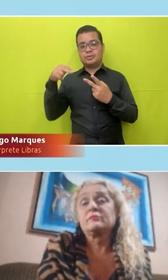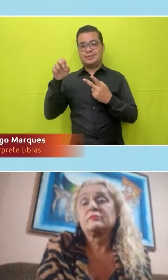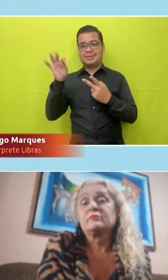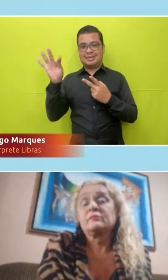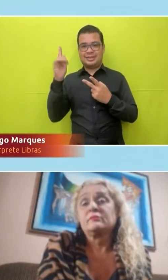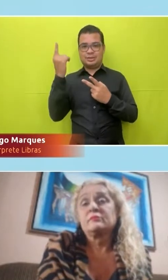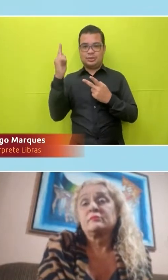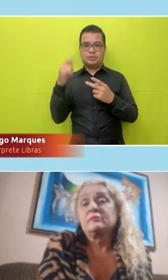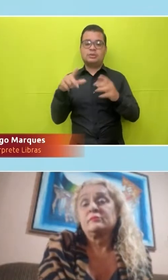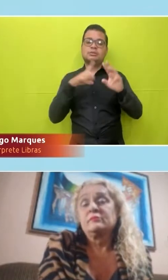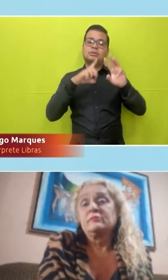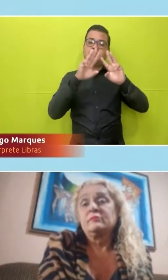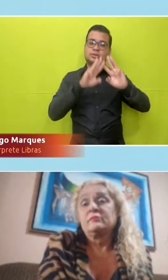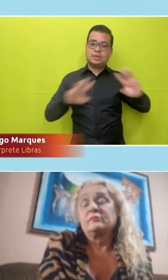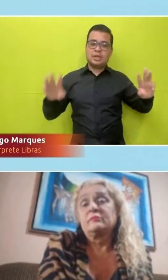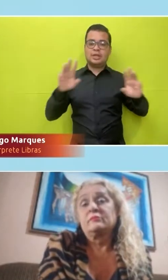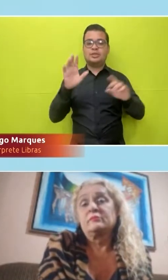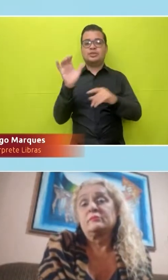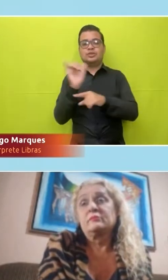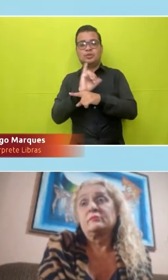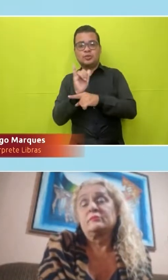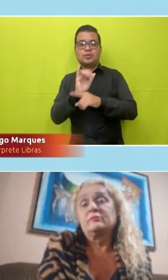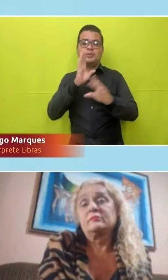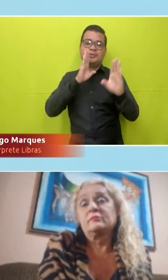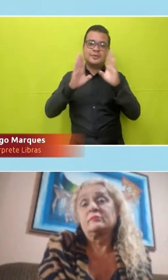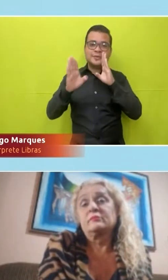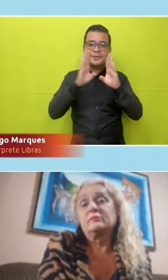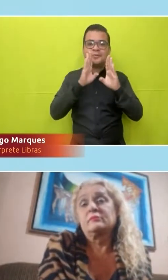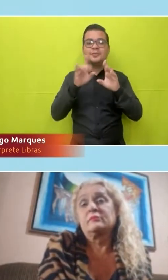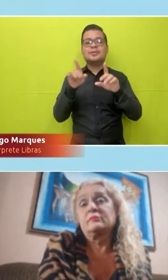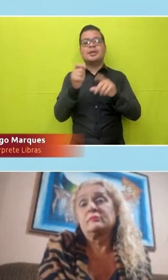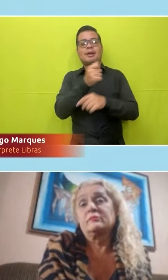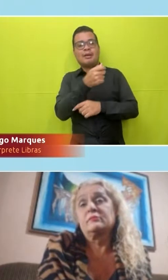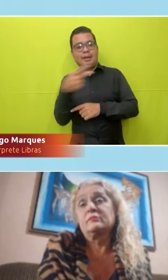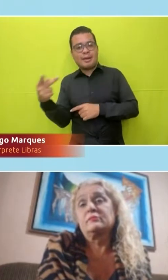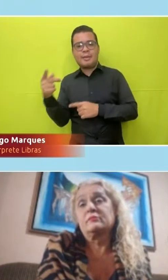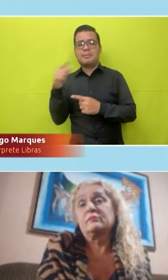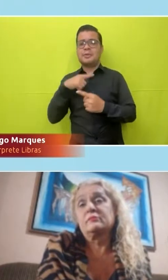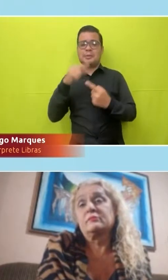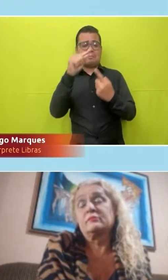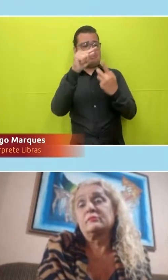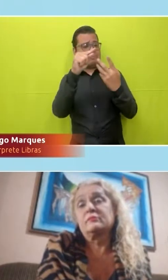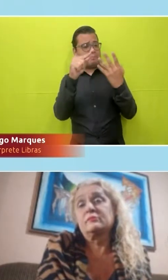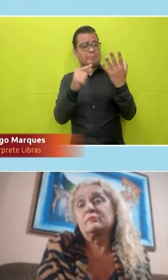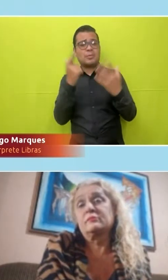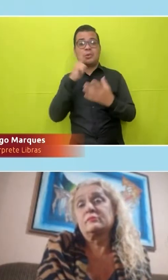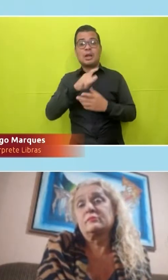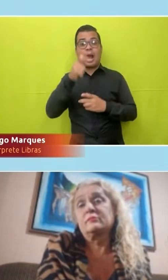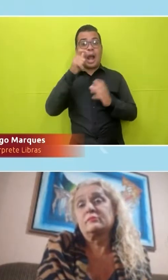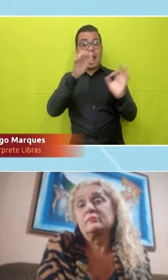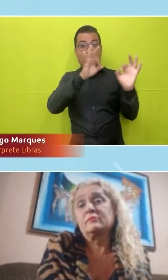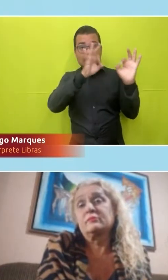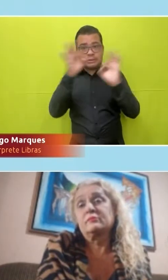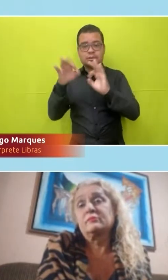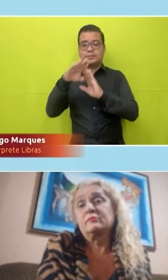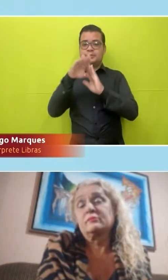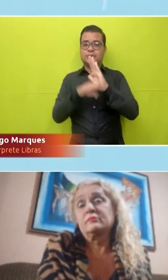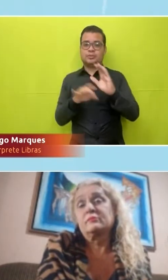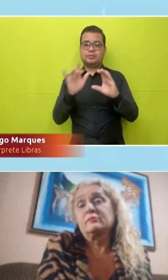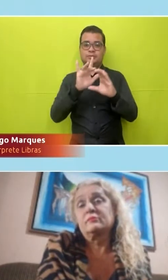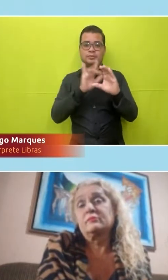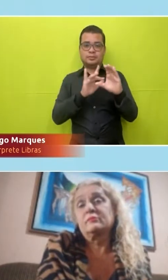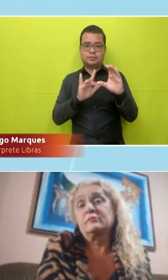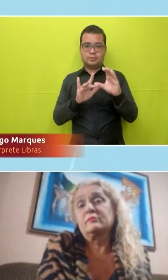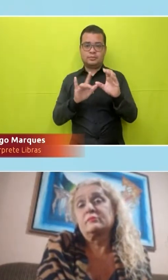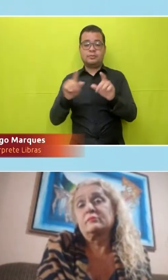site, pelo YouTube, pelo Facebook, pelo aplicativo. São várias formas de você assistir ao Conexões. Além disso,